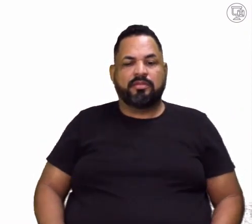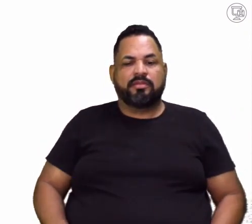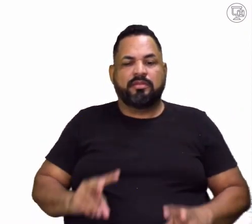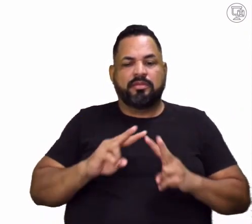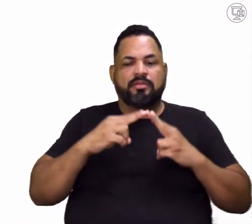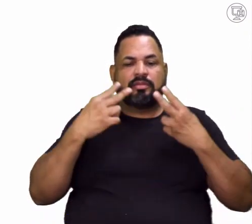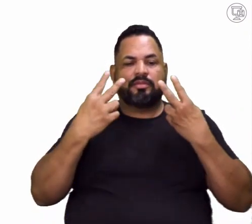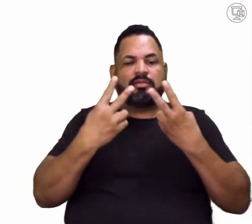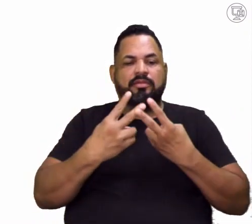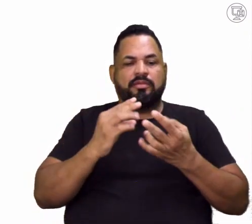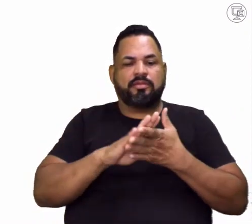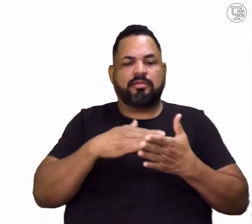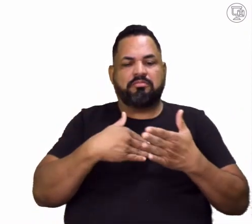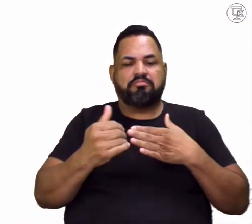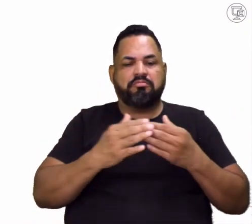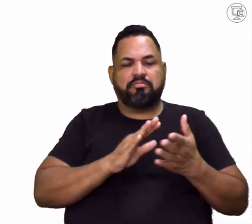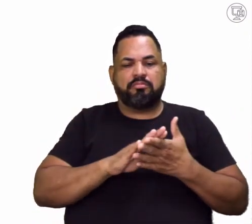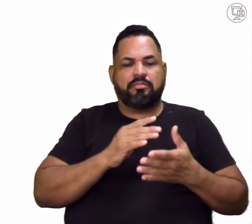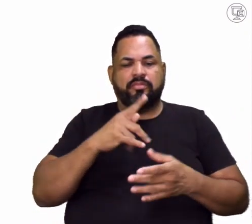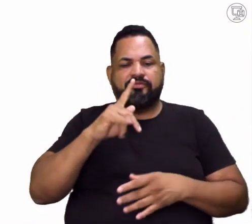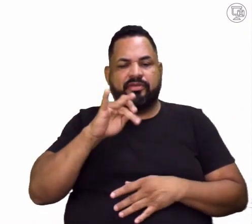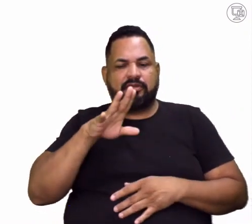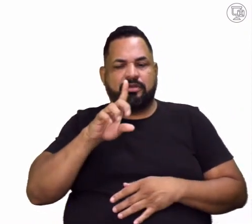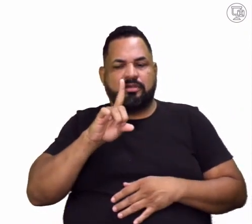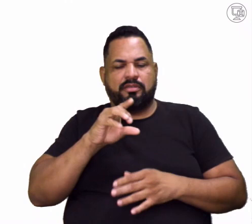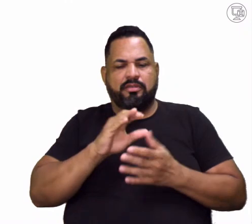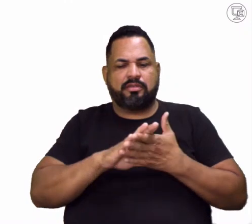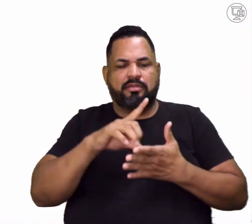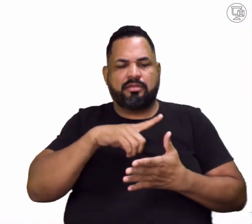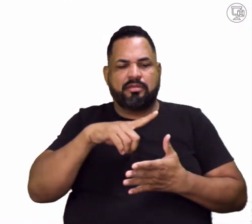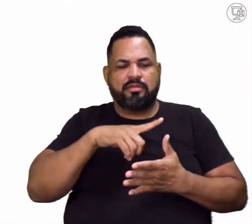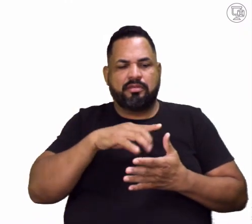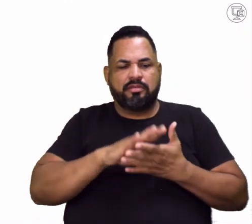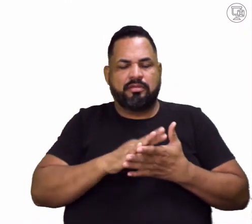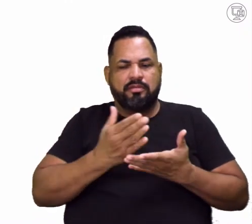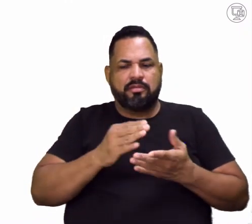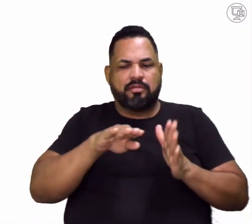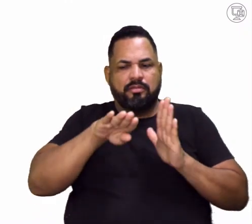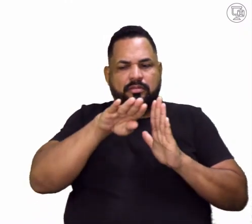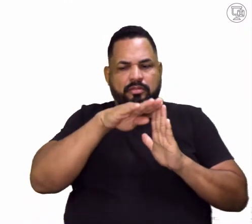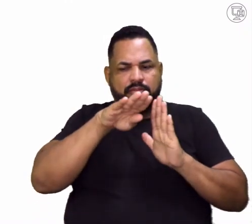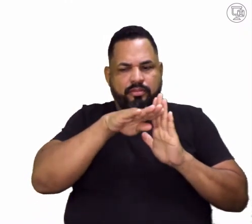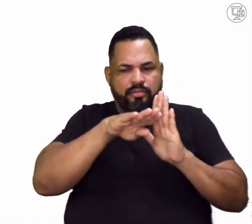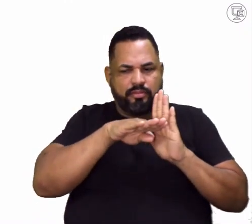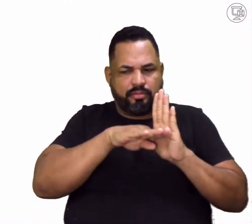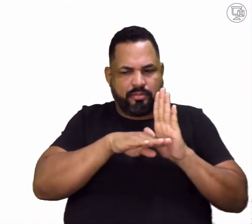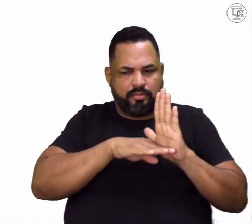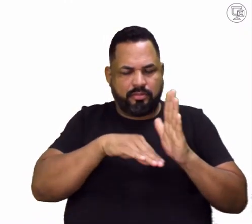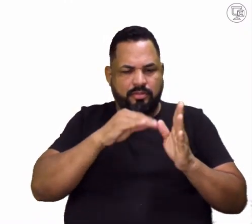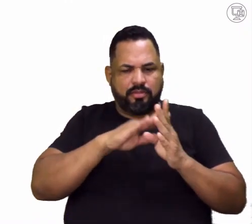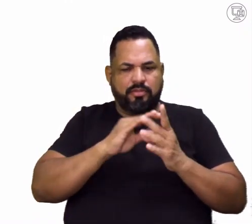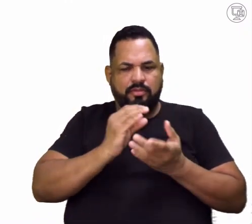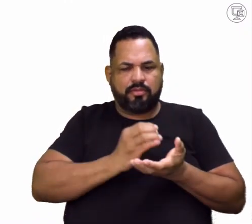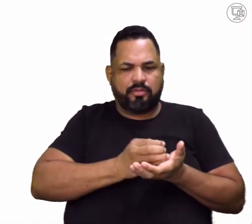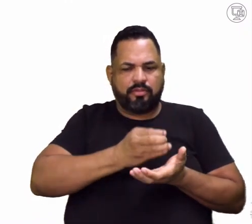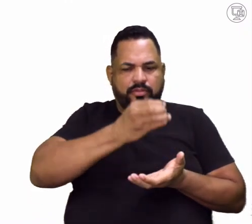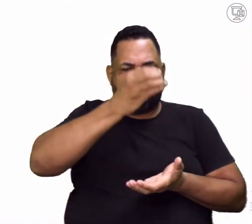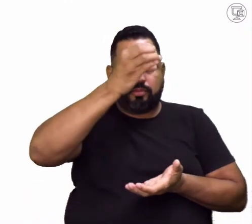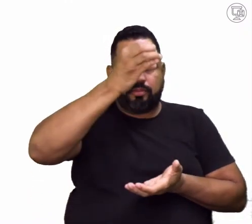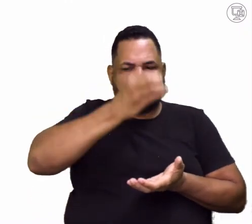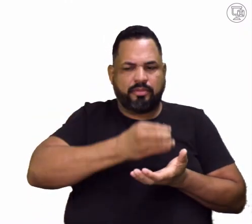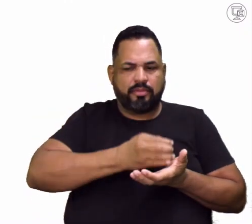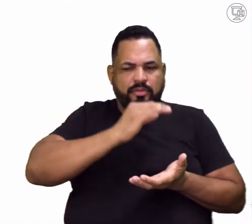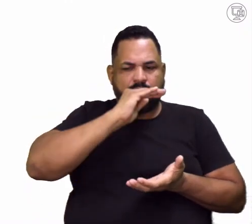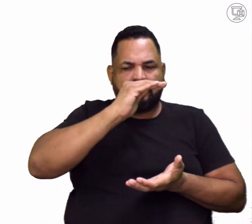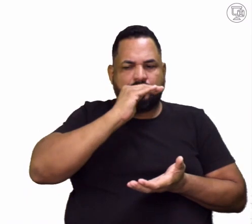frasco volumétrica qualquer tipo de vidraria que tem uma graduação as medidas né se você quiser